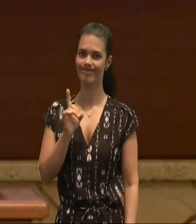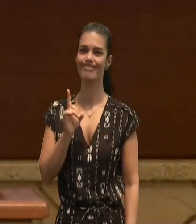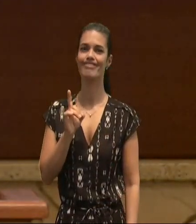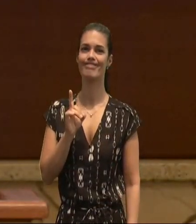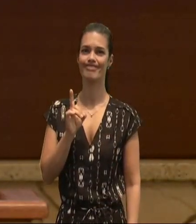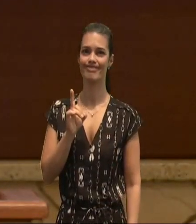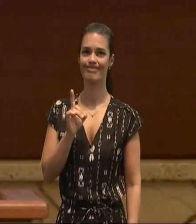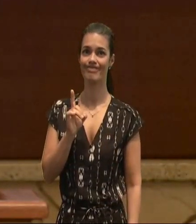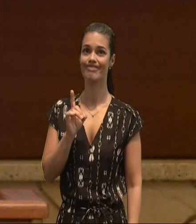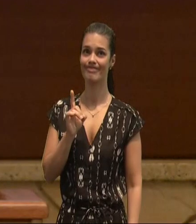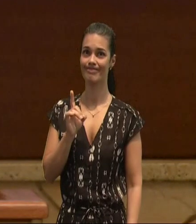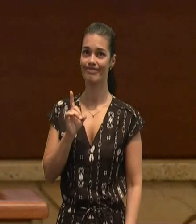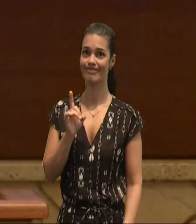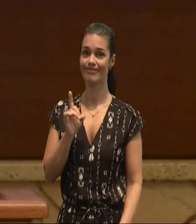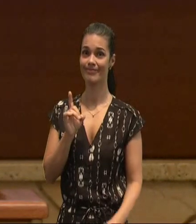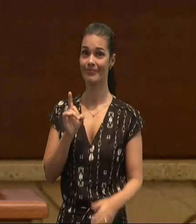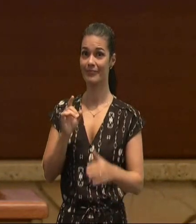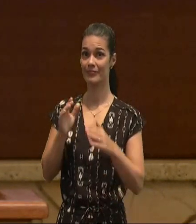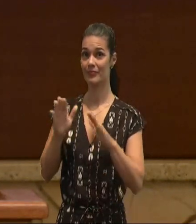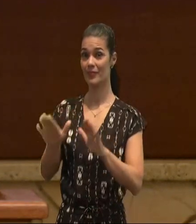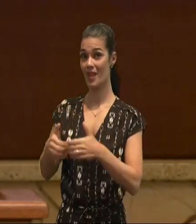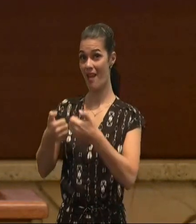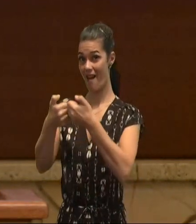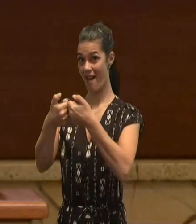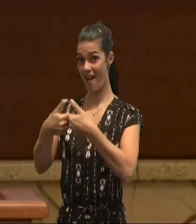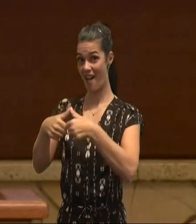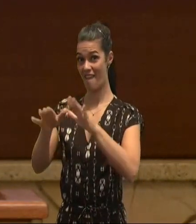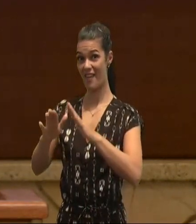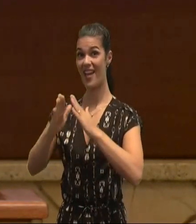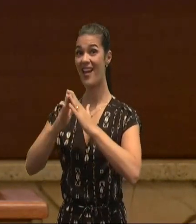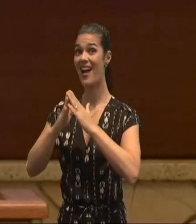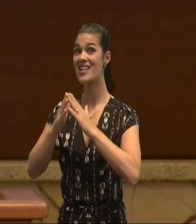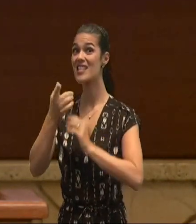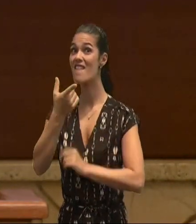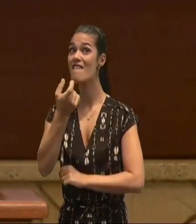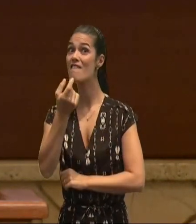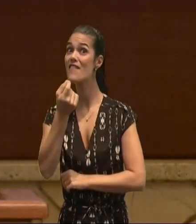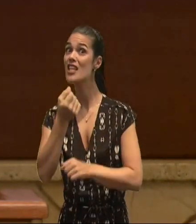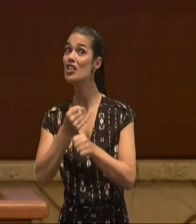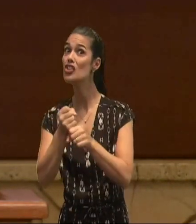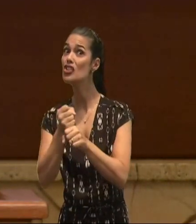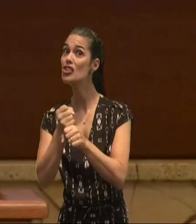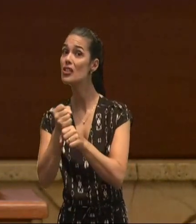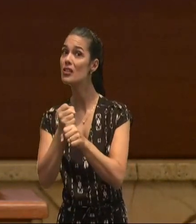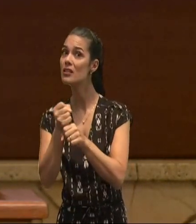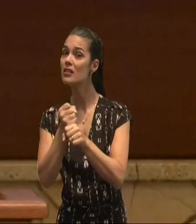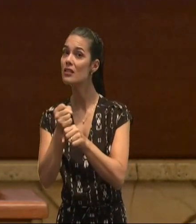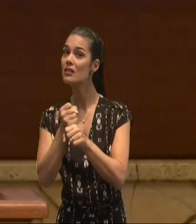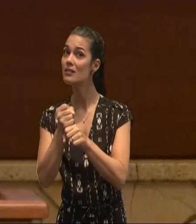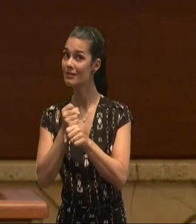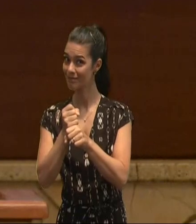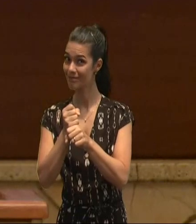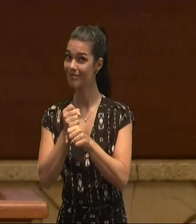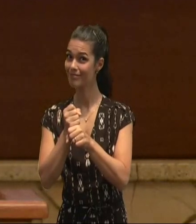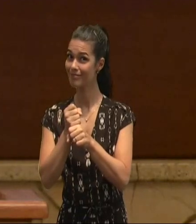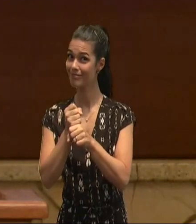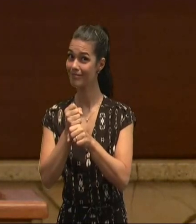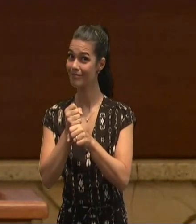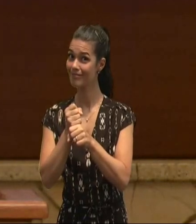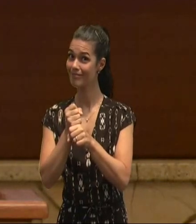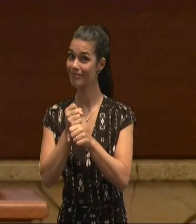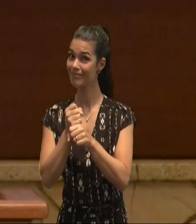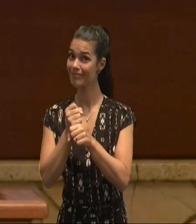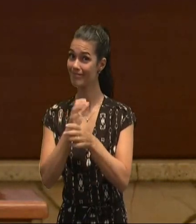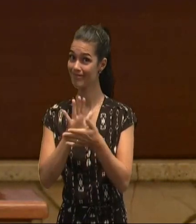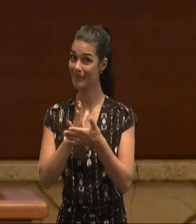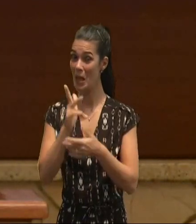Esta arca ficará 20 anos, por tempo de 20 anos na casa dele, e alguns vão dizer que ela vai ficar completamente esquecida